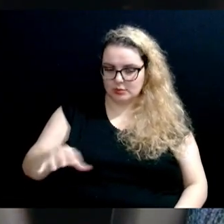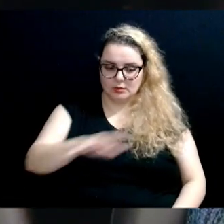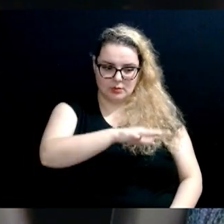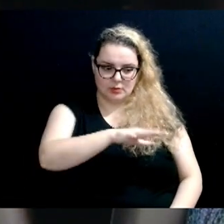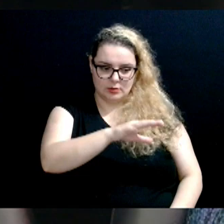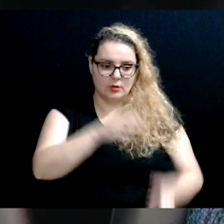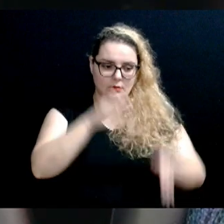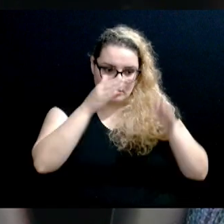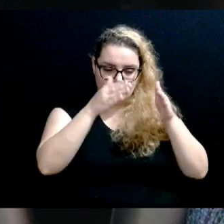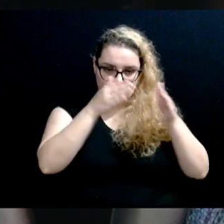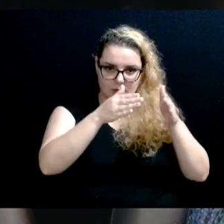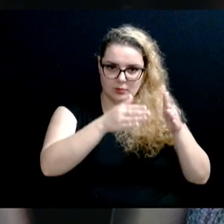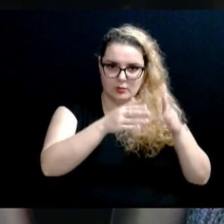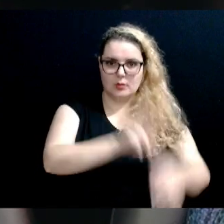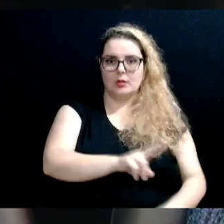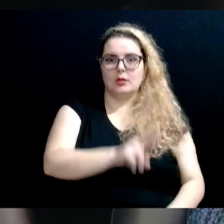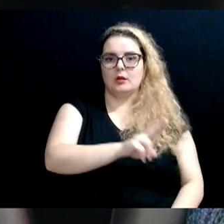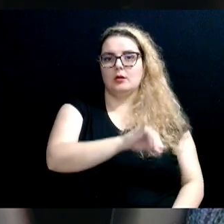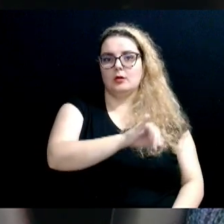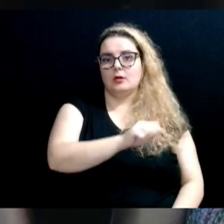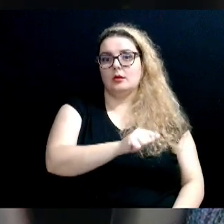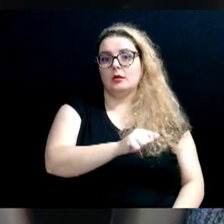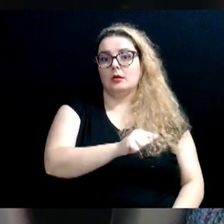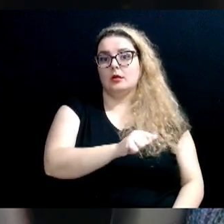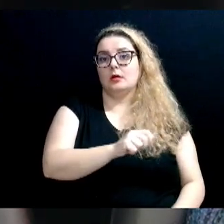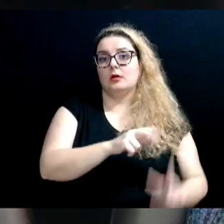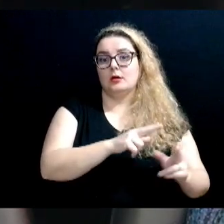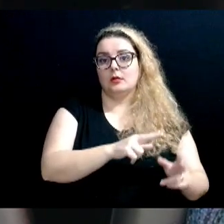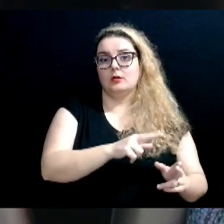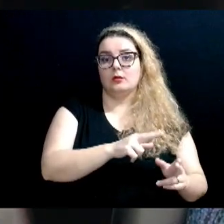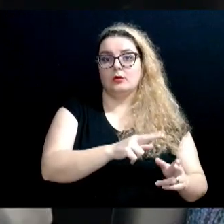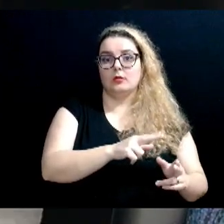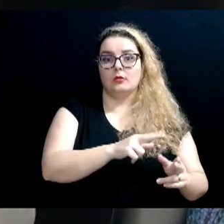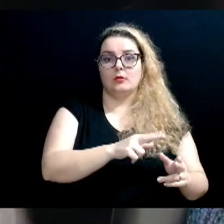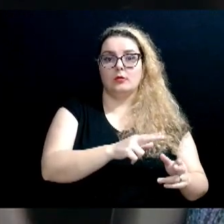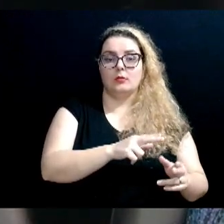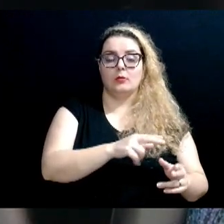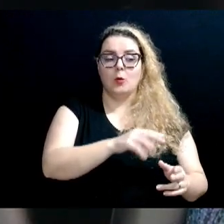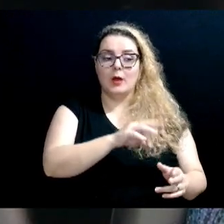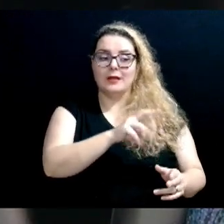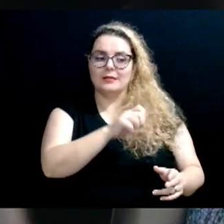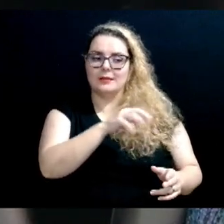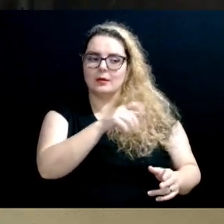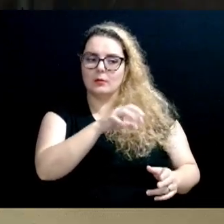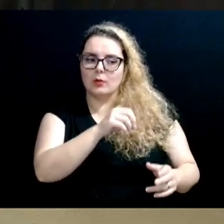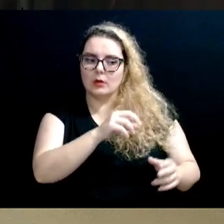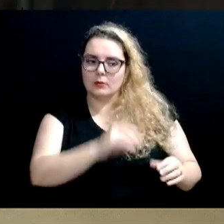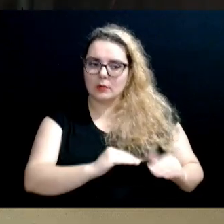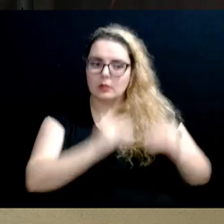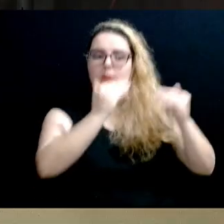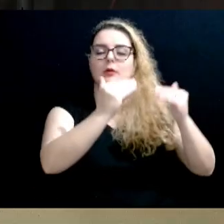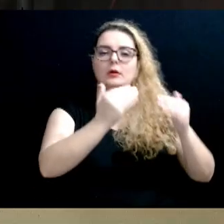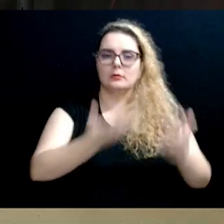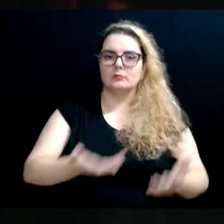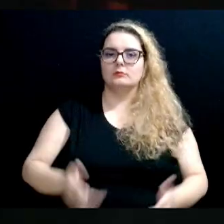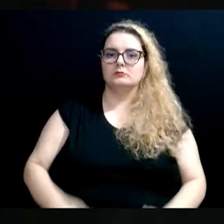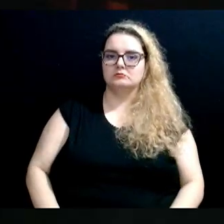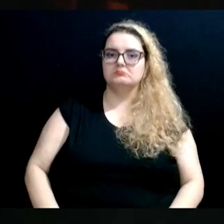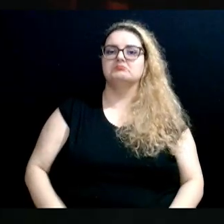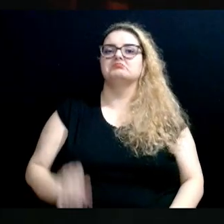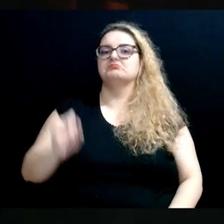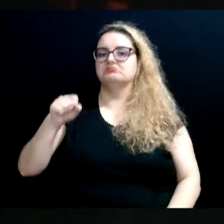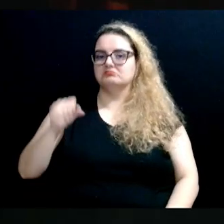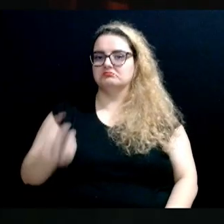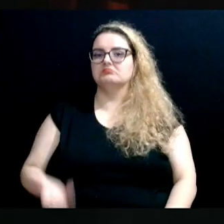eu uso a IA como um trampolim para eu chegar mais longe. Vou usar isso com meus alunos. É verdade,